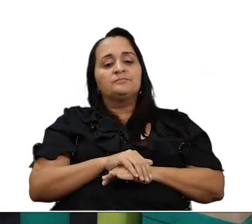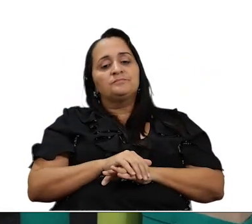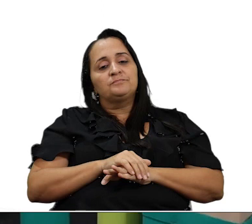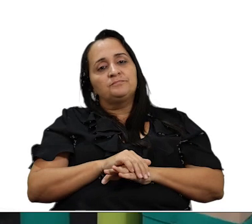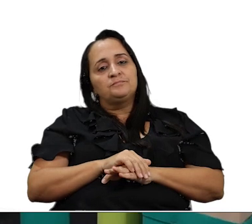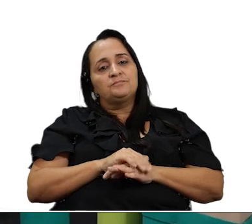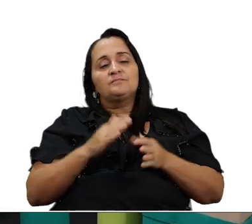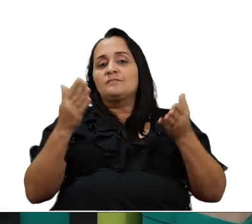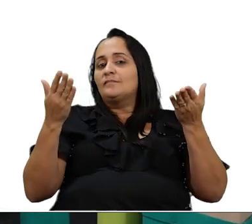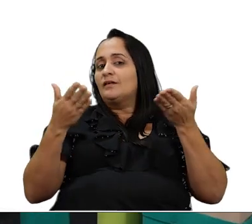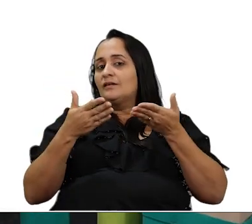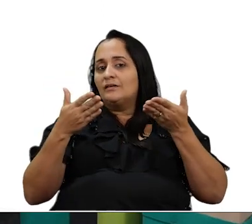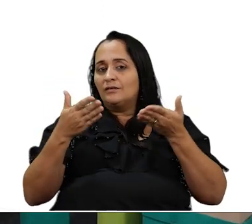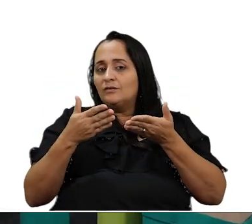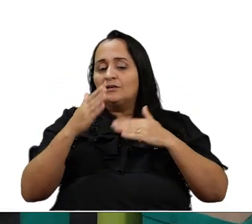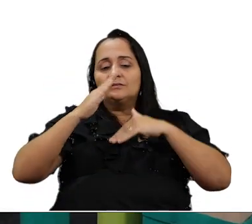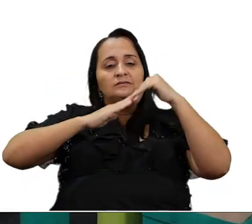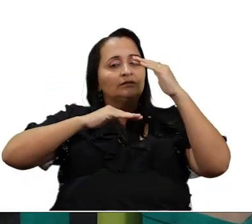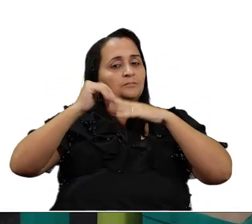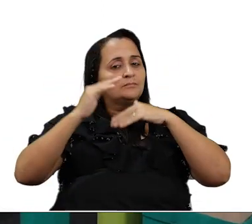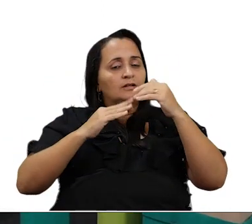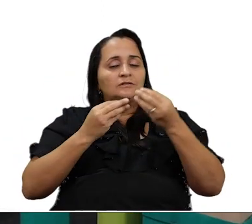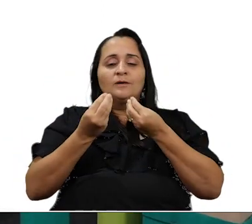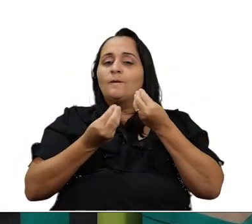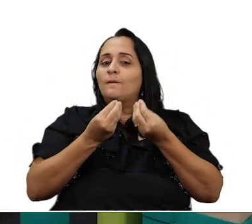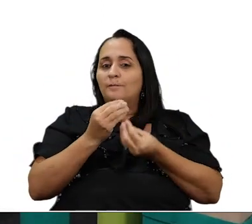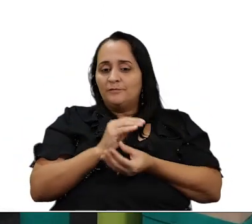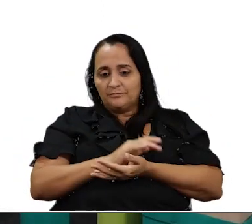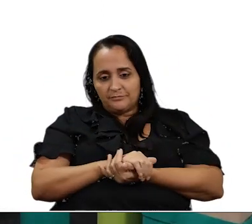Vamos agora ver como é isso na prática?